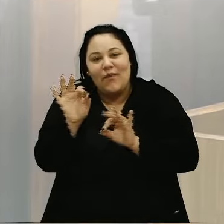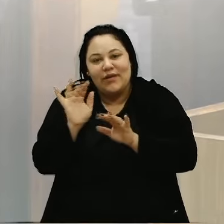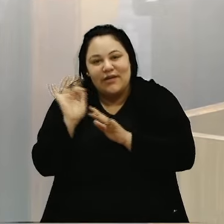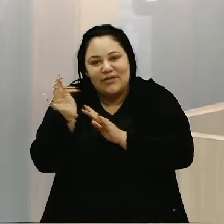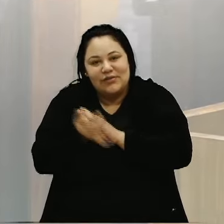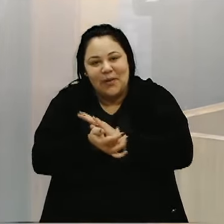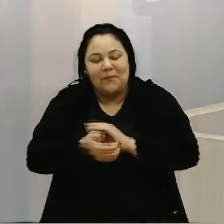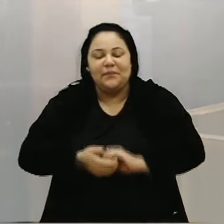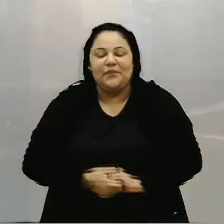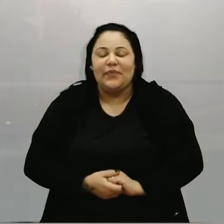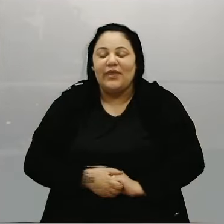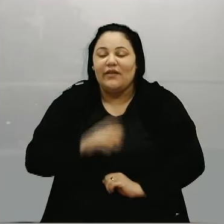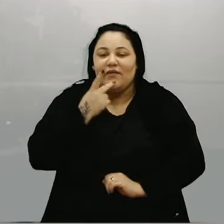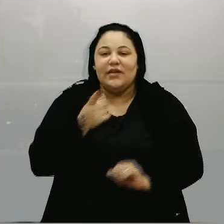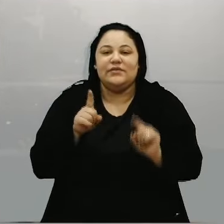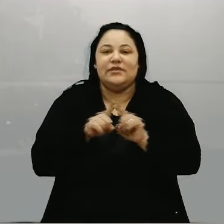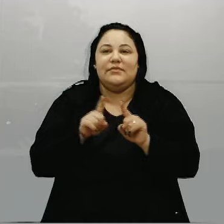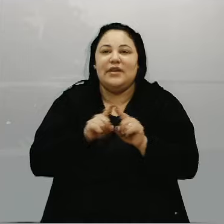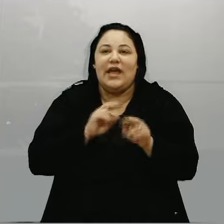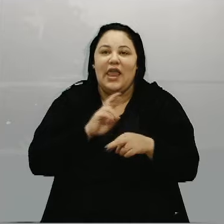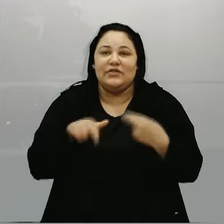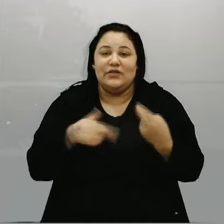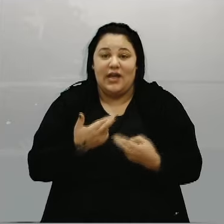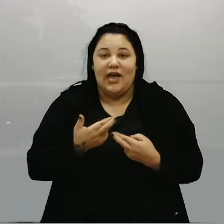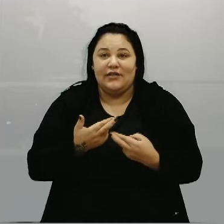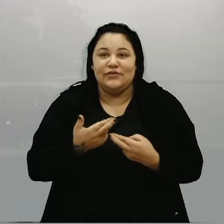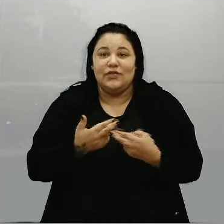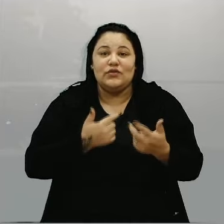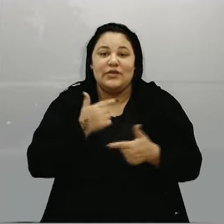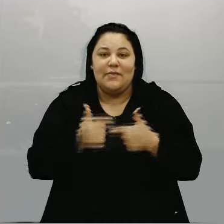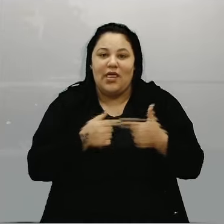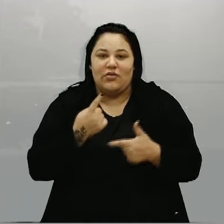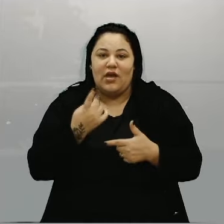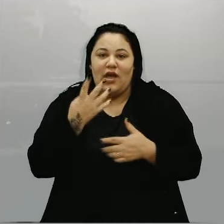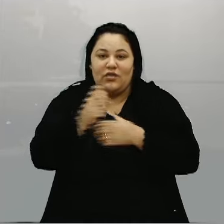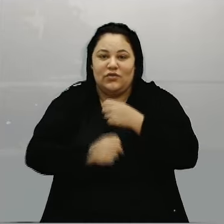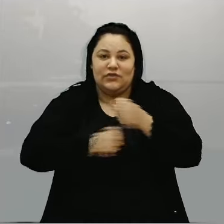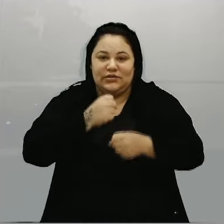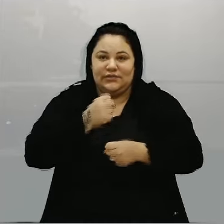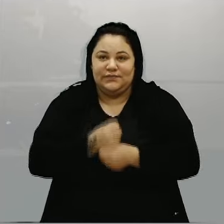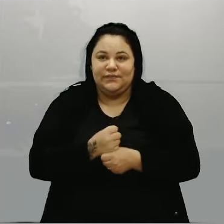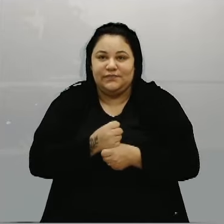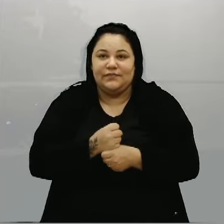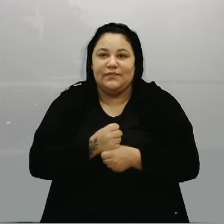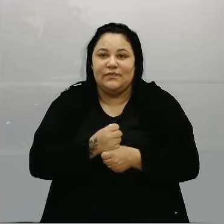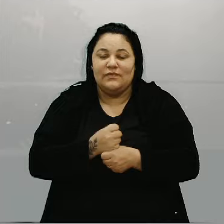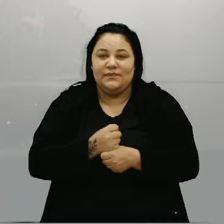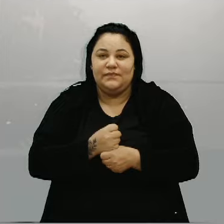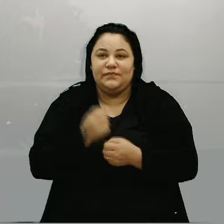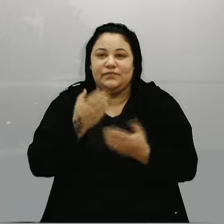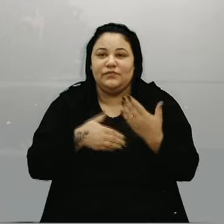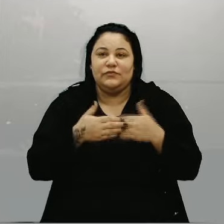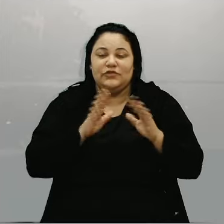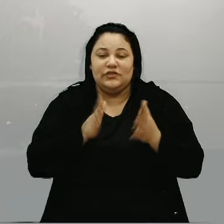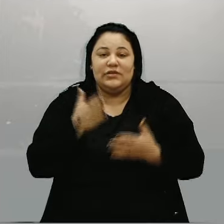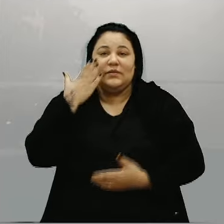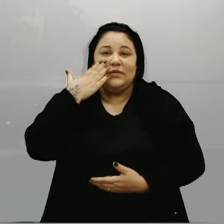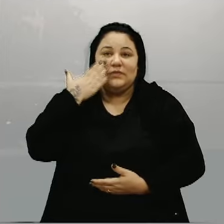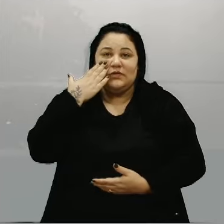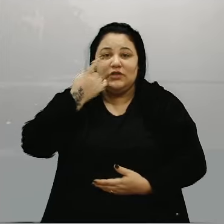falando um pouquinho a respeito da nossa ação de 14 anos é sabid de todos nós que nós enfrentamos a